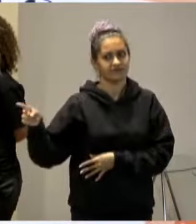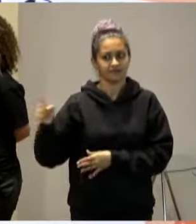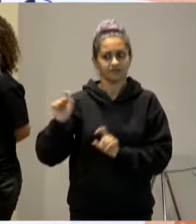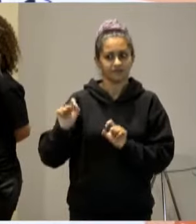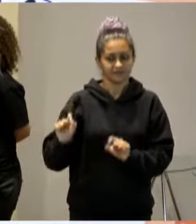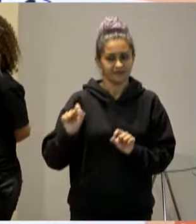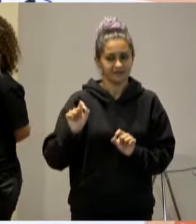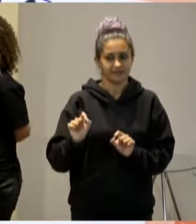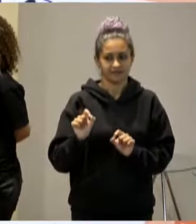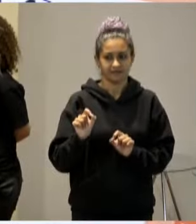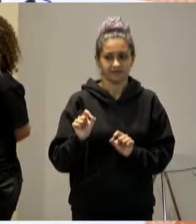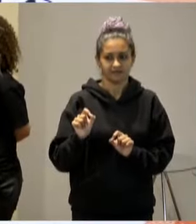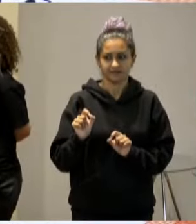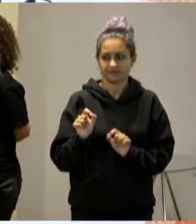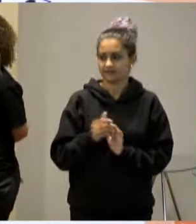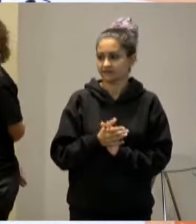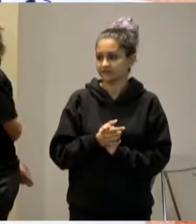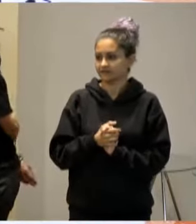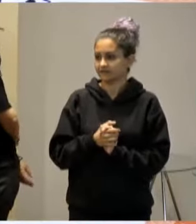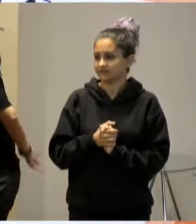que